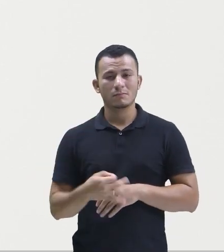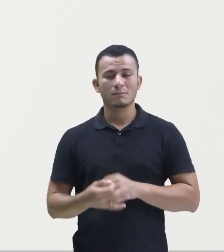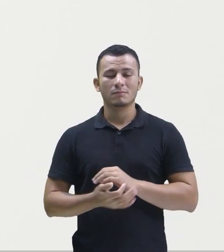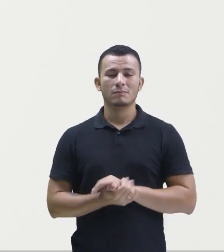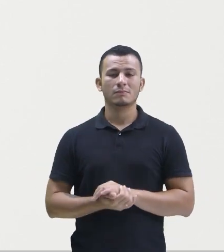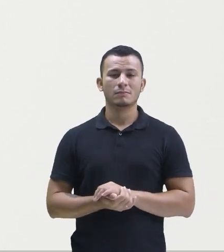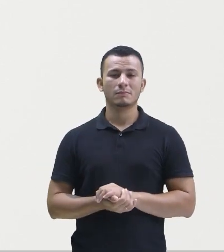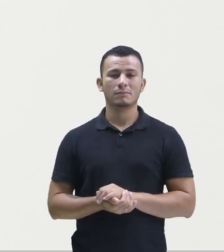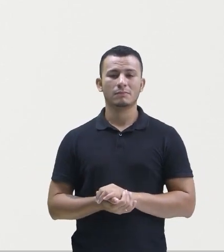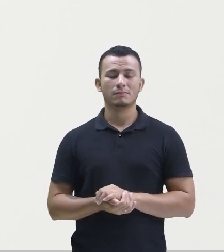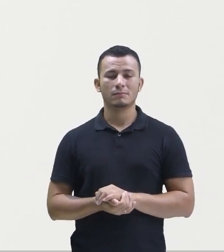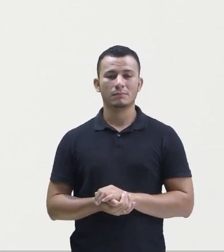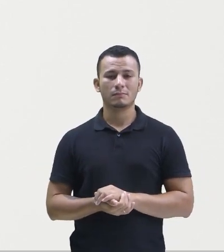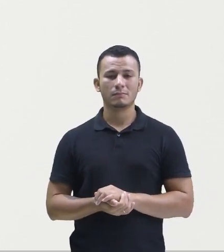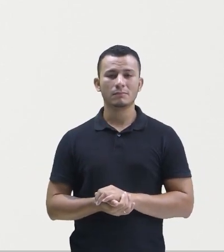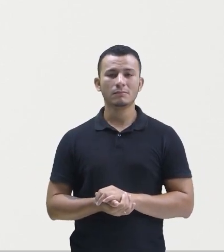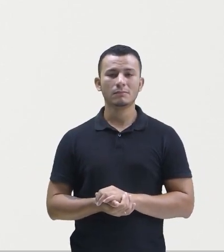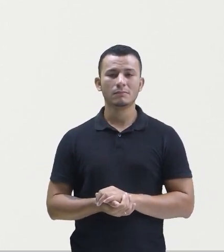Emanuel. Vamos lá.